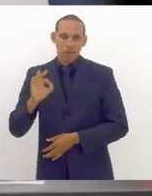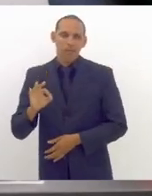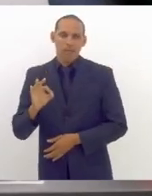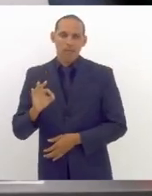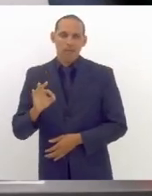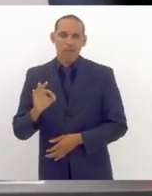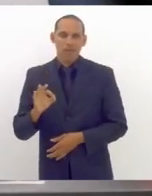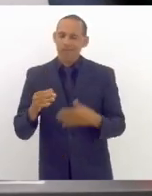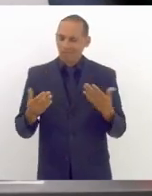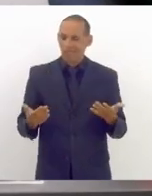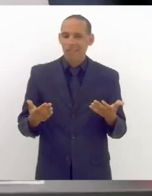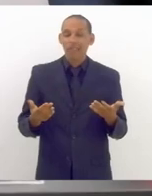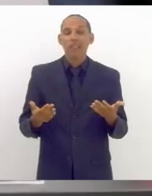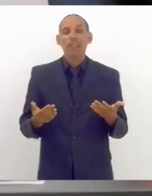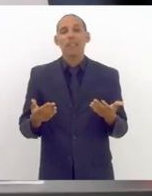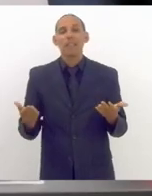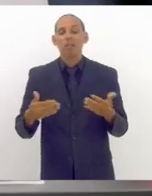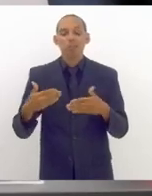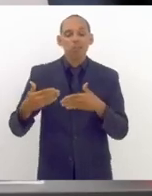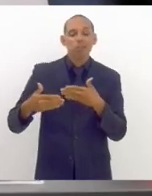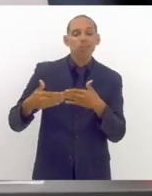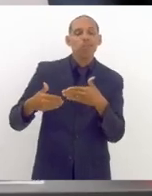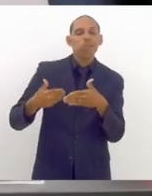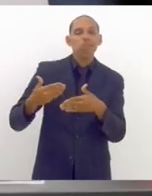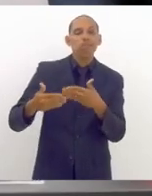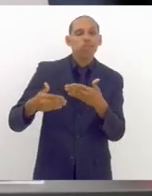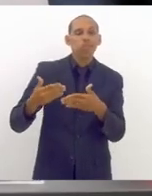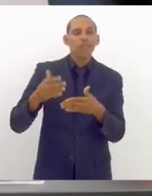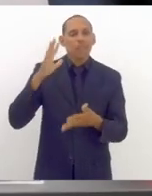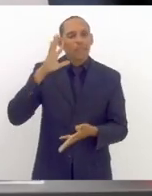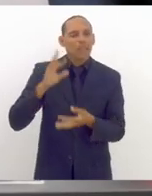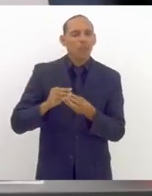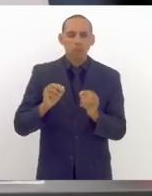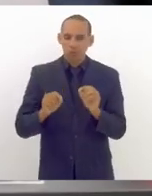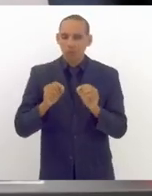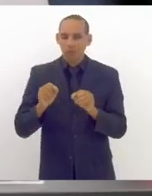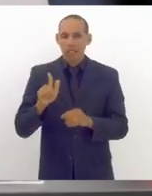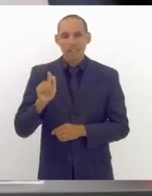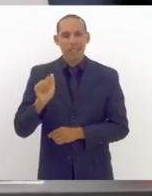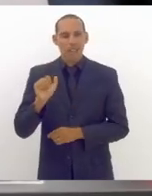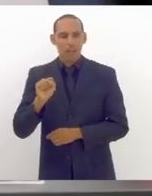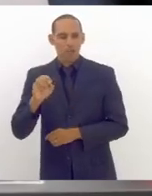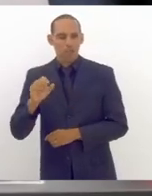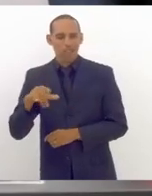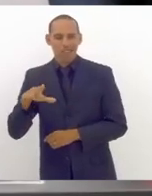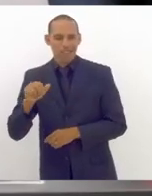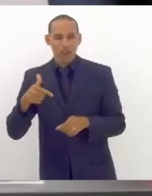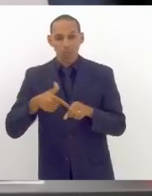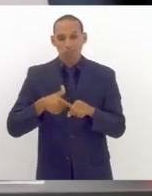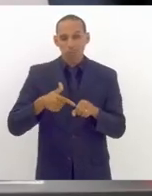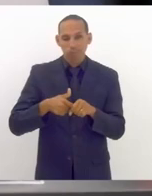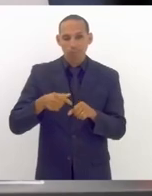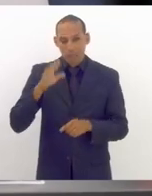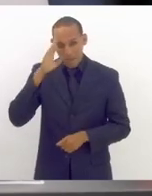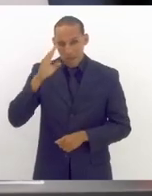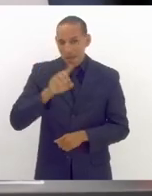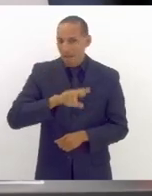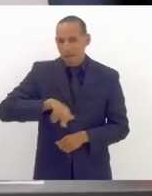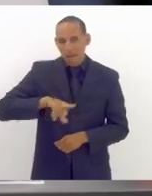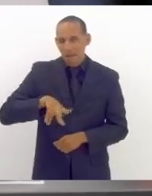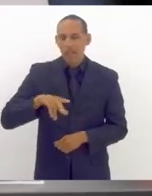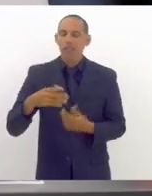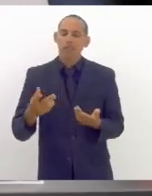efeito ou seja para ali na frente em se entendendo que gasolina não é essencial a gente rede discutindo um novo valor para gasolina